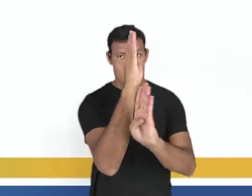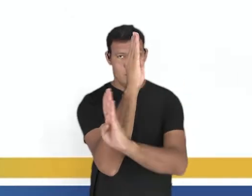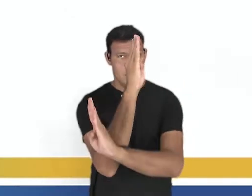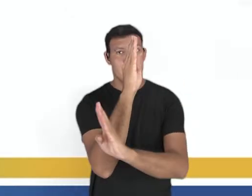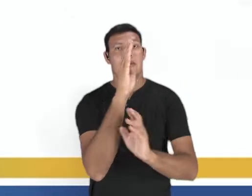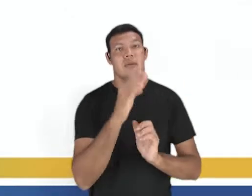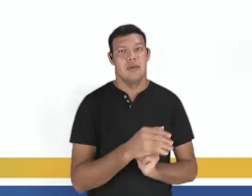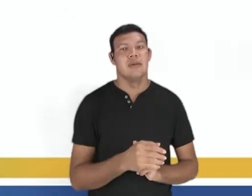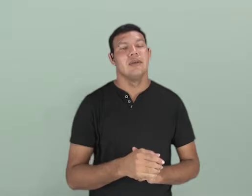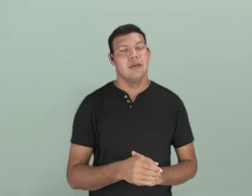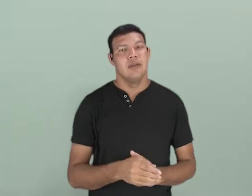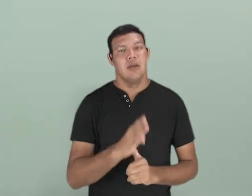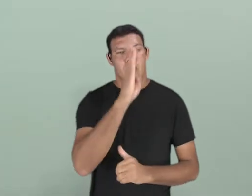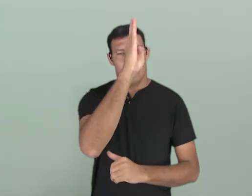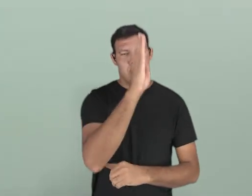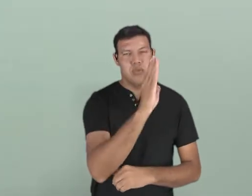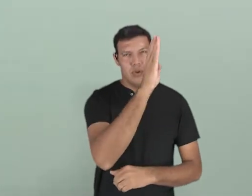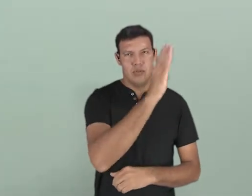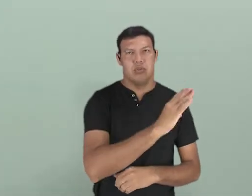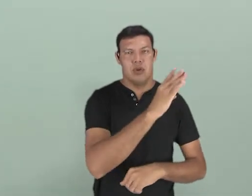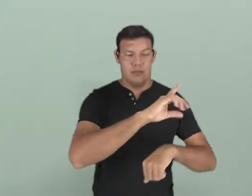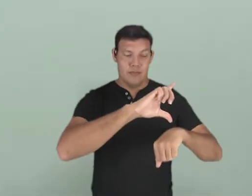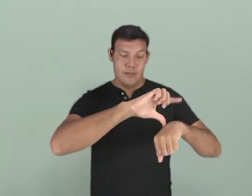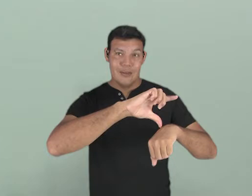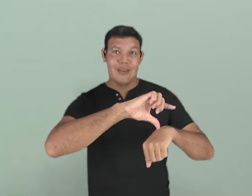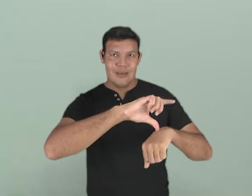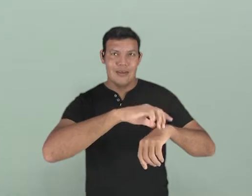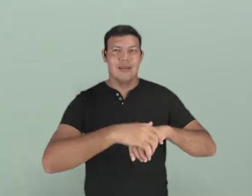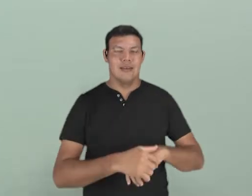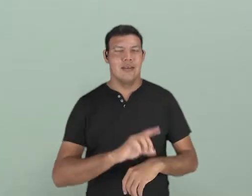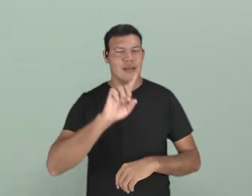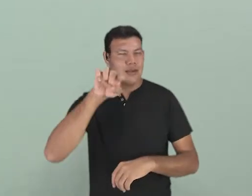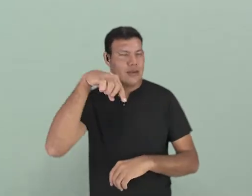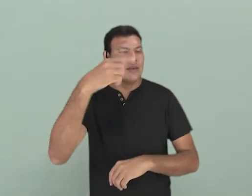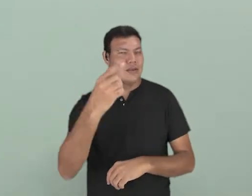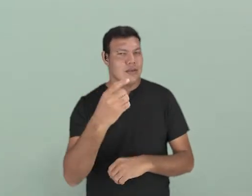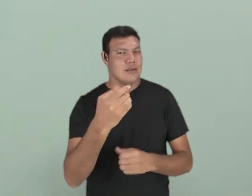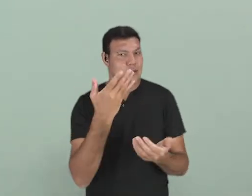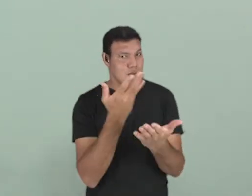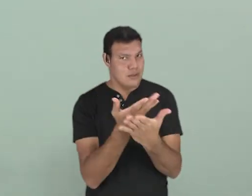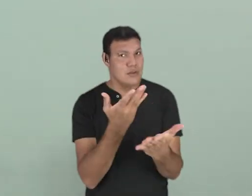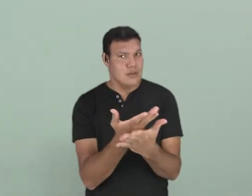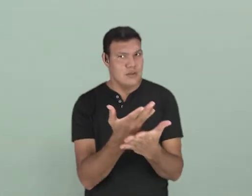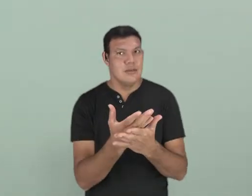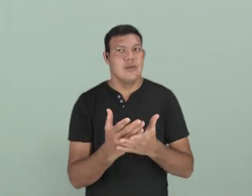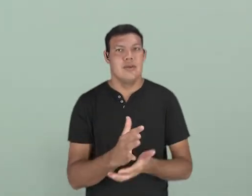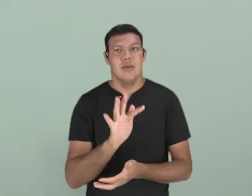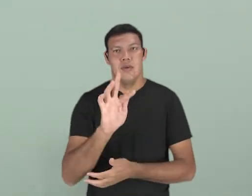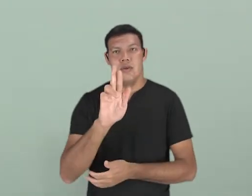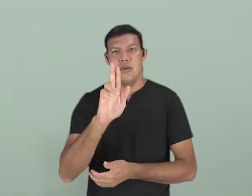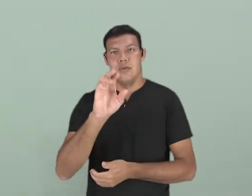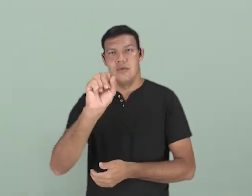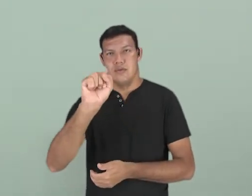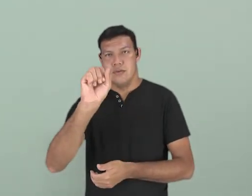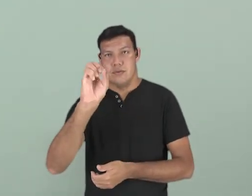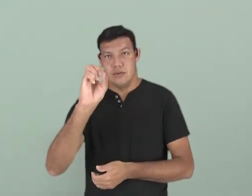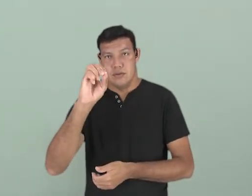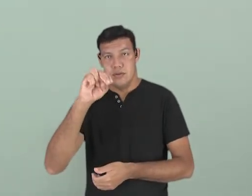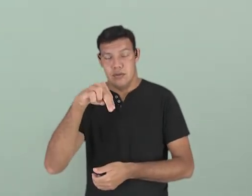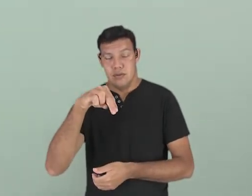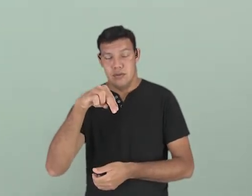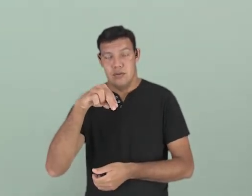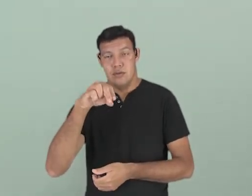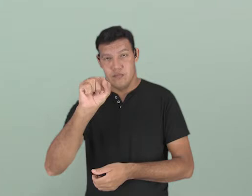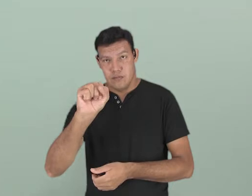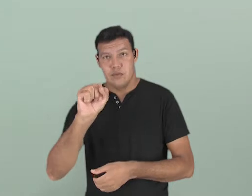questão dos fusos horários, que é um conteúdo que provavelmente a gente ainda vai trabalhar com vocês esse ano. Vocês sabem que se você já estudou fusos